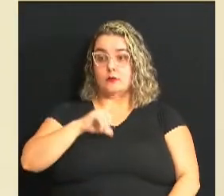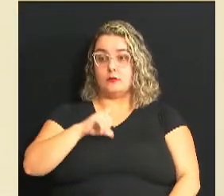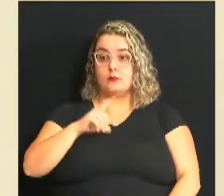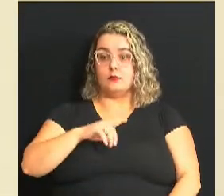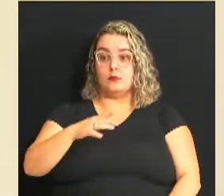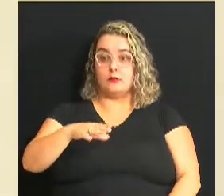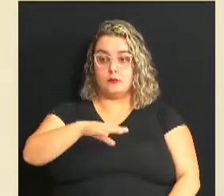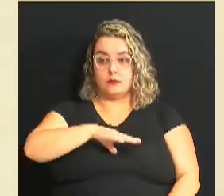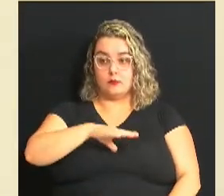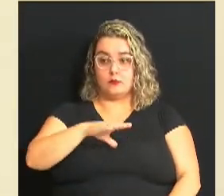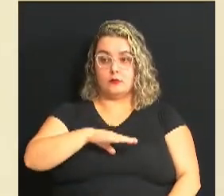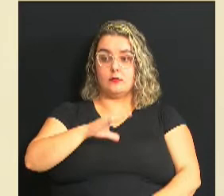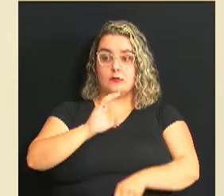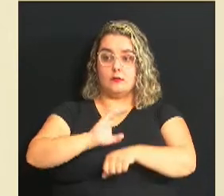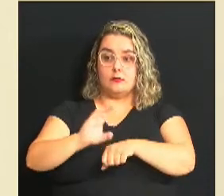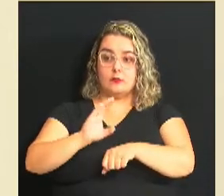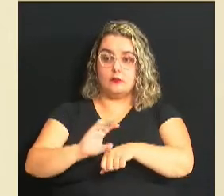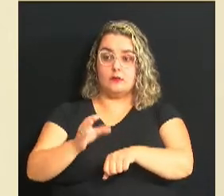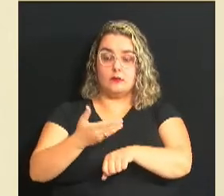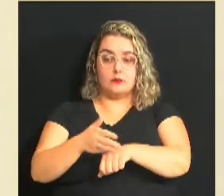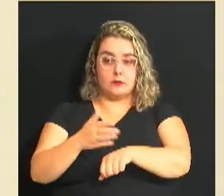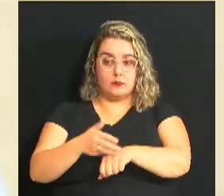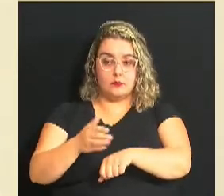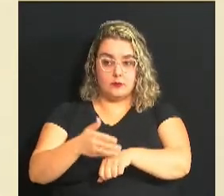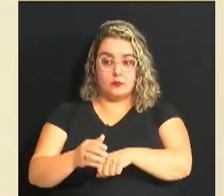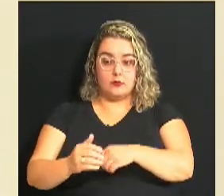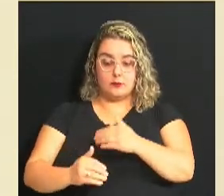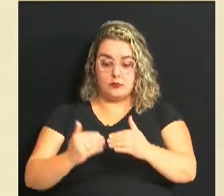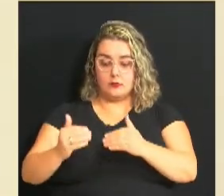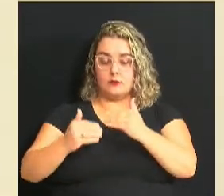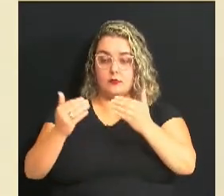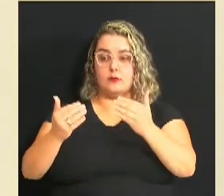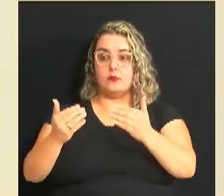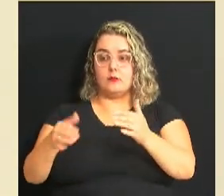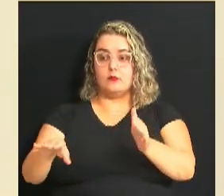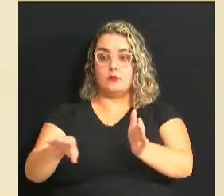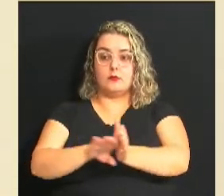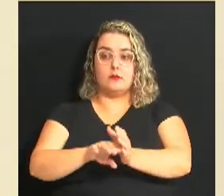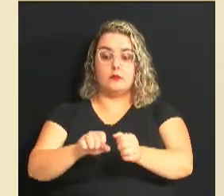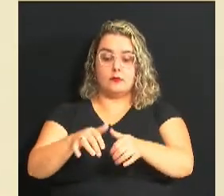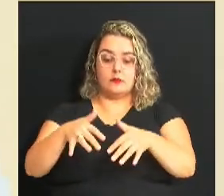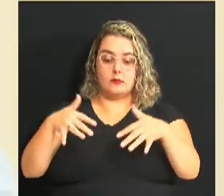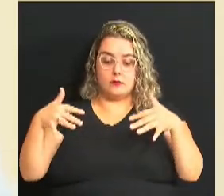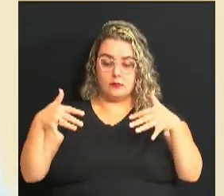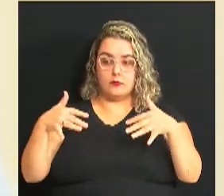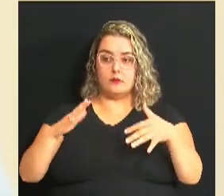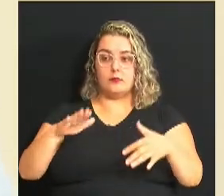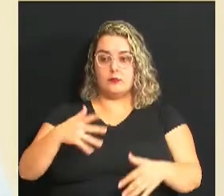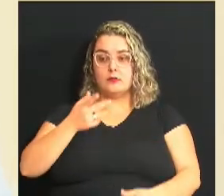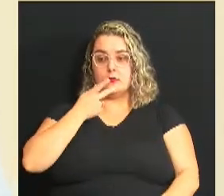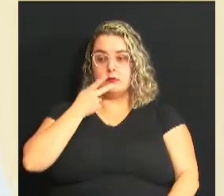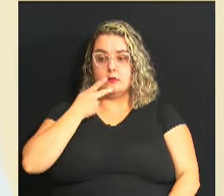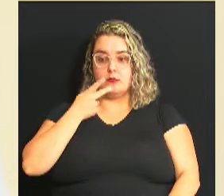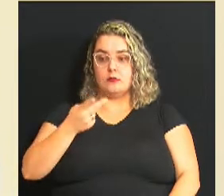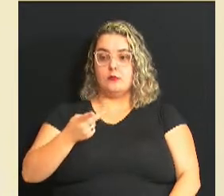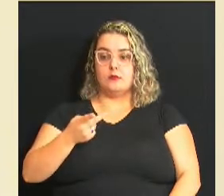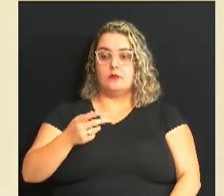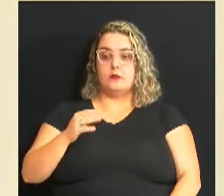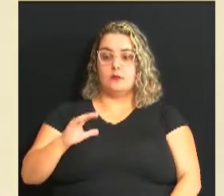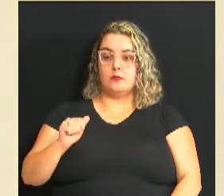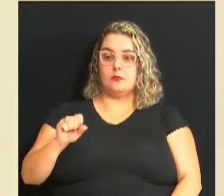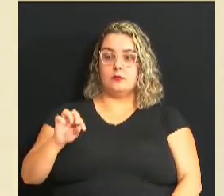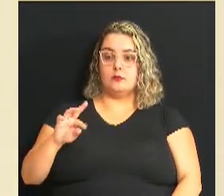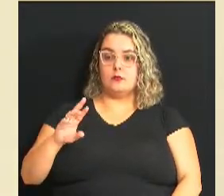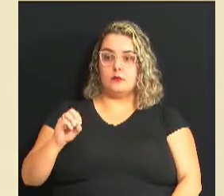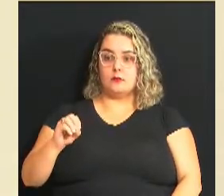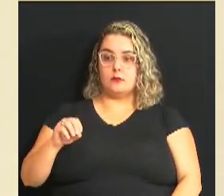Onde tem cursos, ensaios, onde é produzido e depois chegam a público. Então, quando a gente fala do Teatro Castro Mendes, ele é a